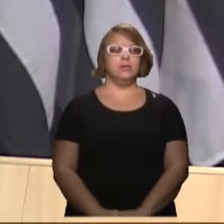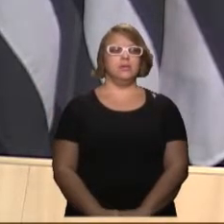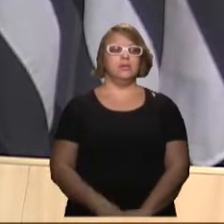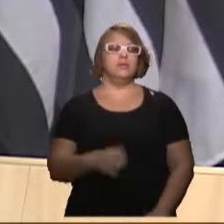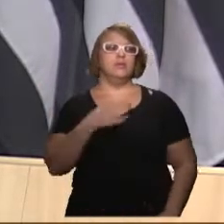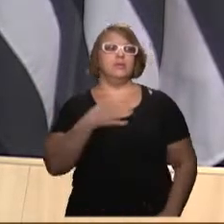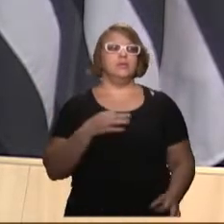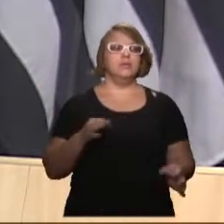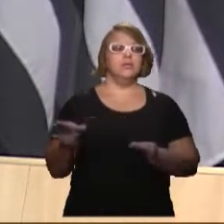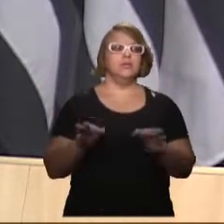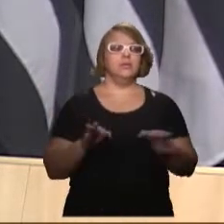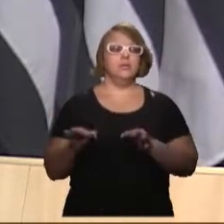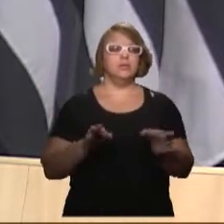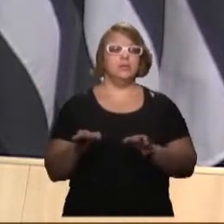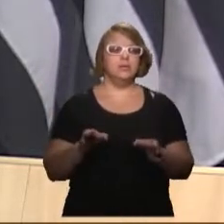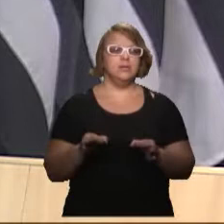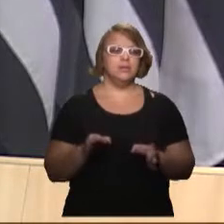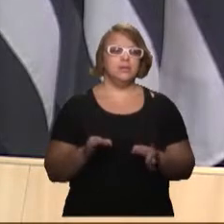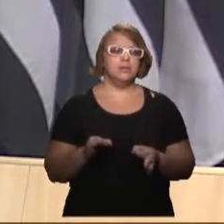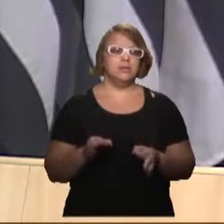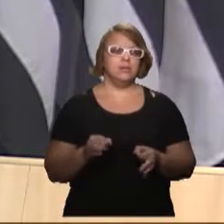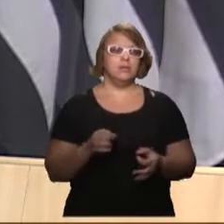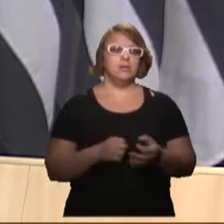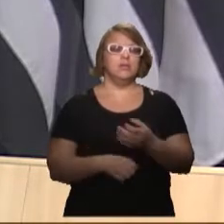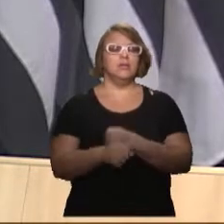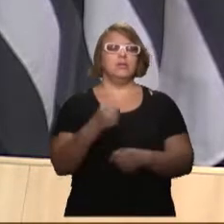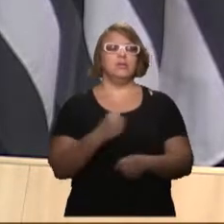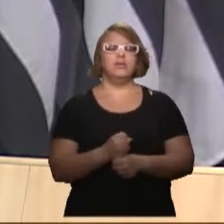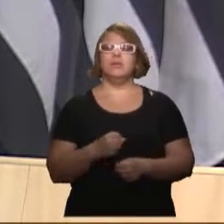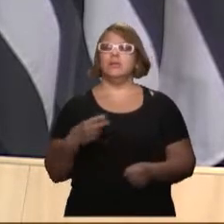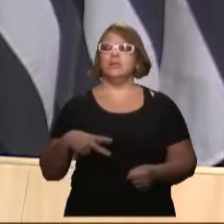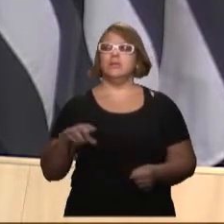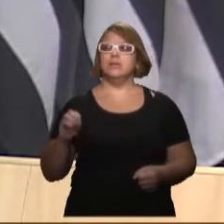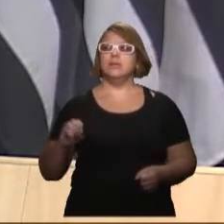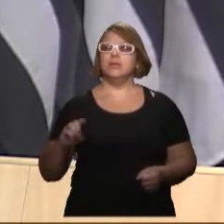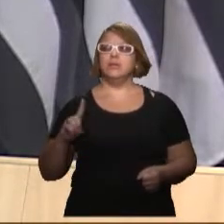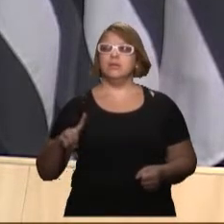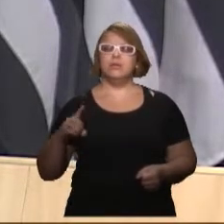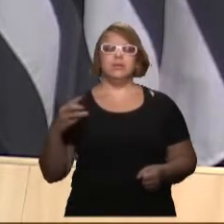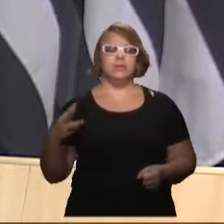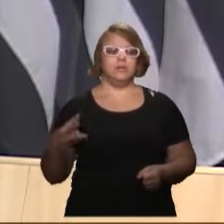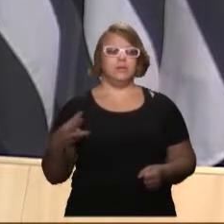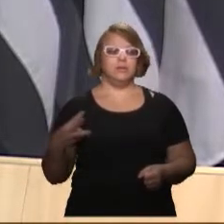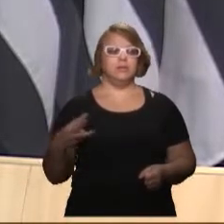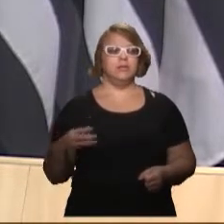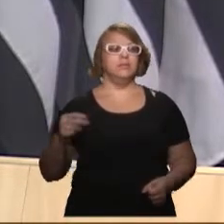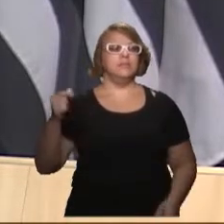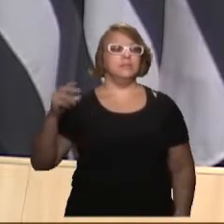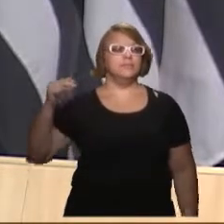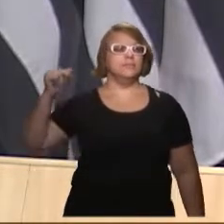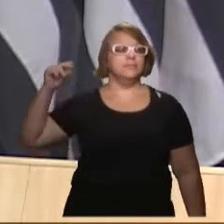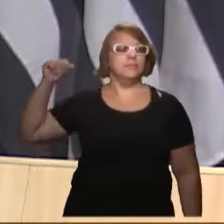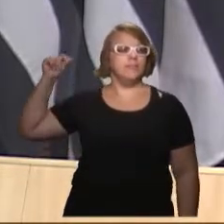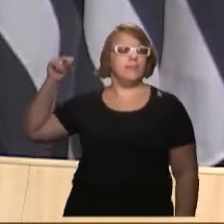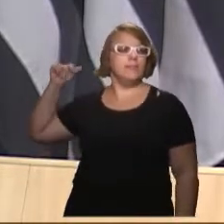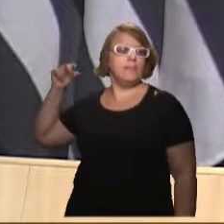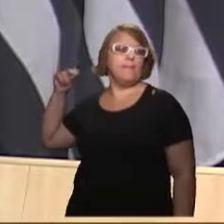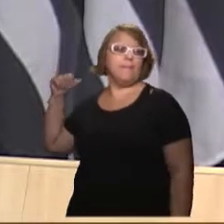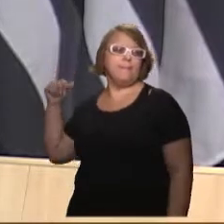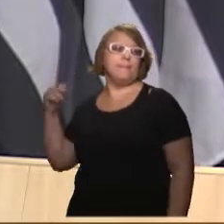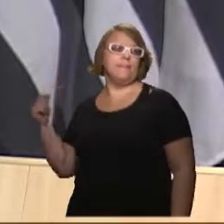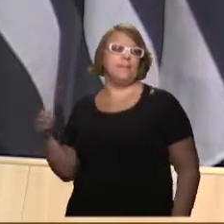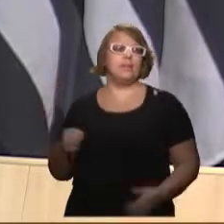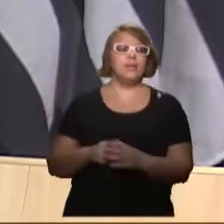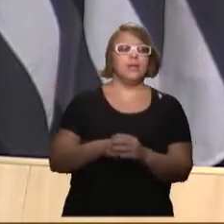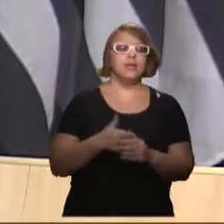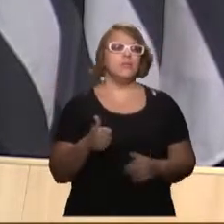de 2013, então ele já está há muito tempo nesta casa. Praticamente tem mais de um ano que esse